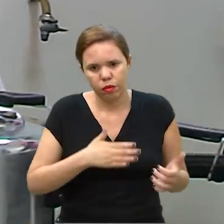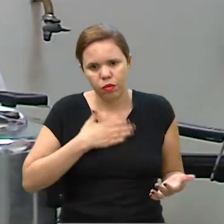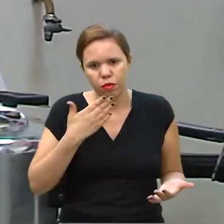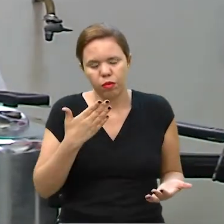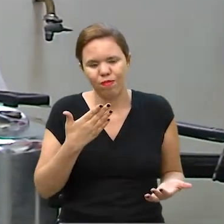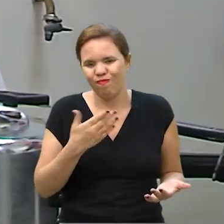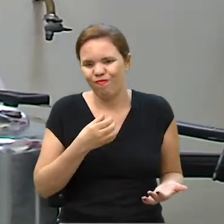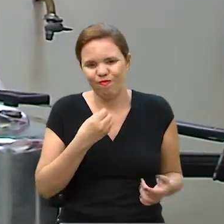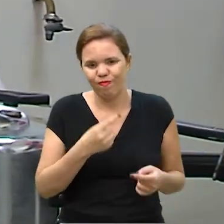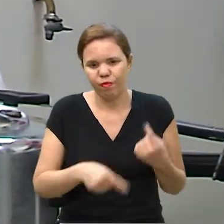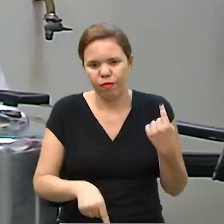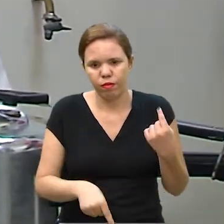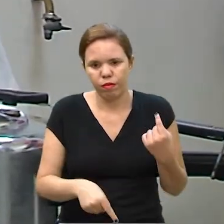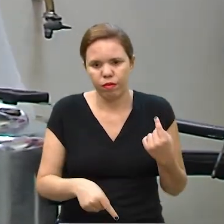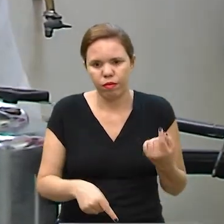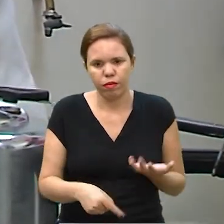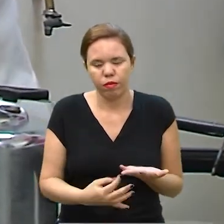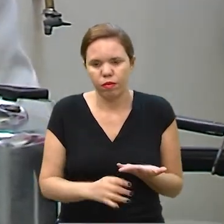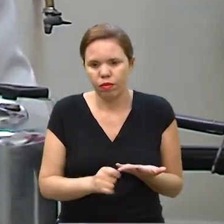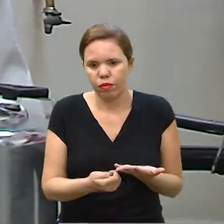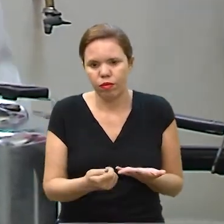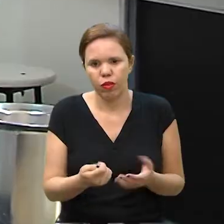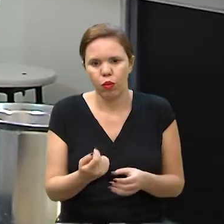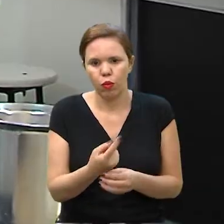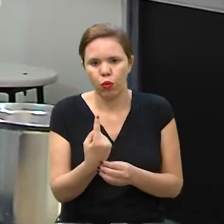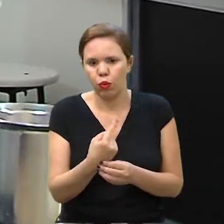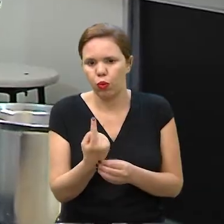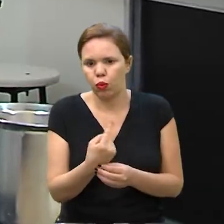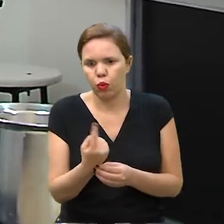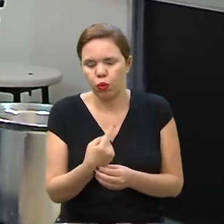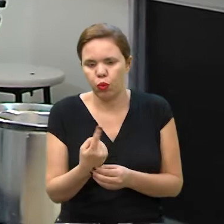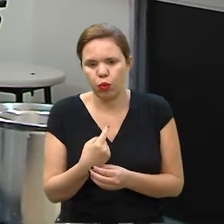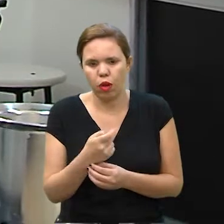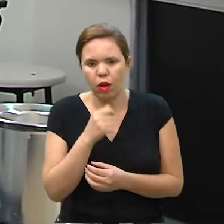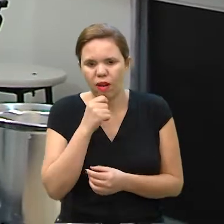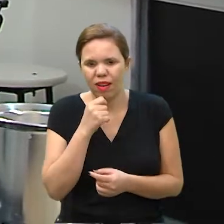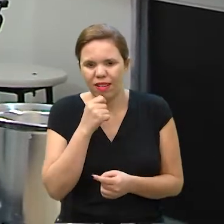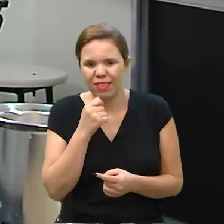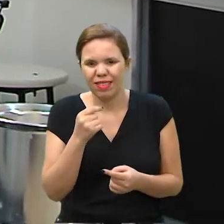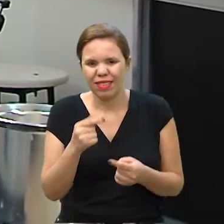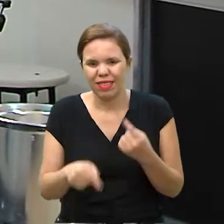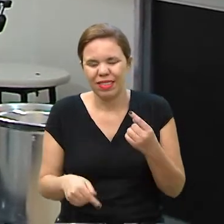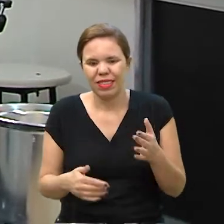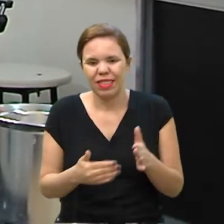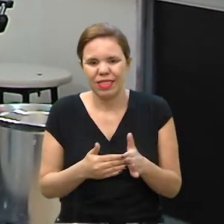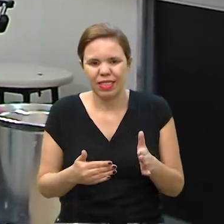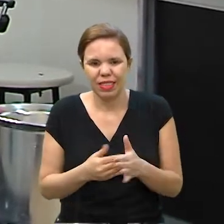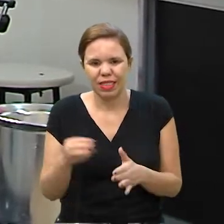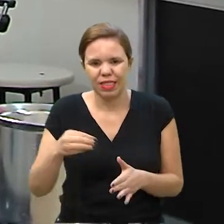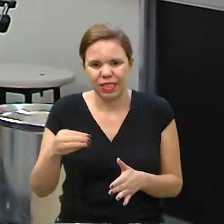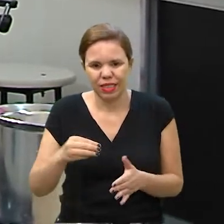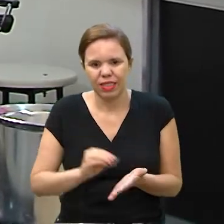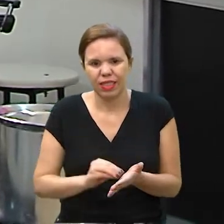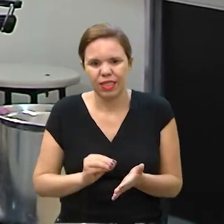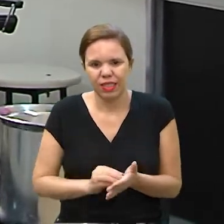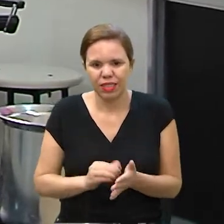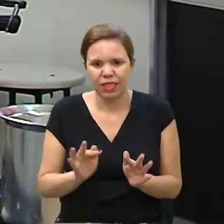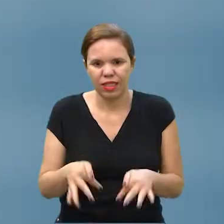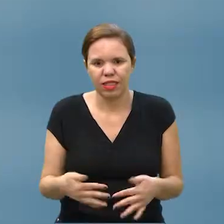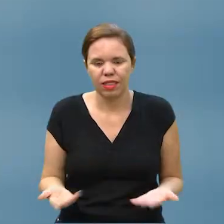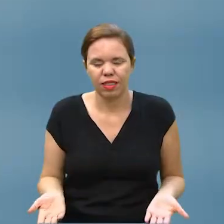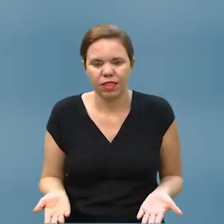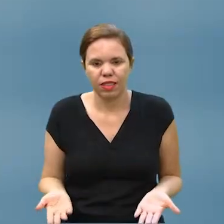surpresa não tão boa. A panela não pegou pressão e isso compromete alguns minutos dela que podem fazer falta lá na